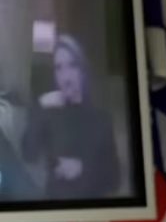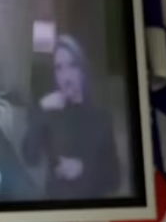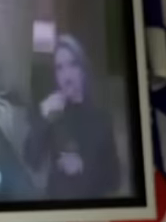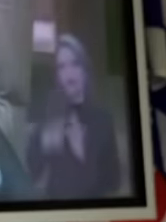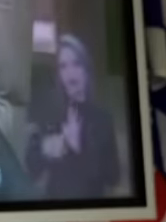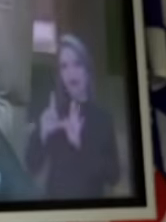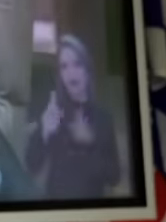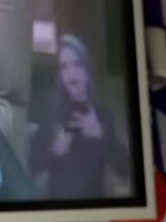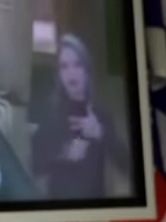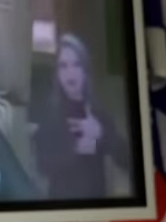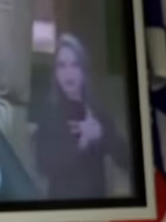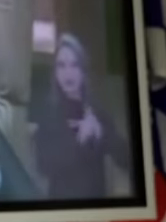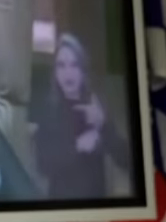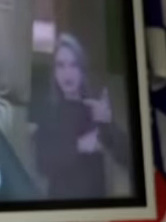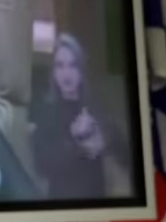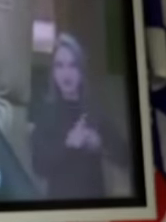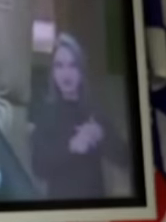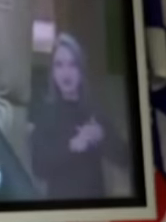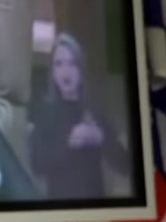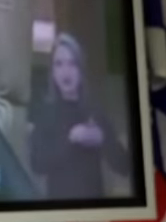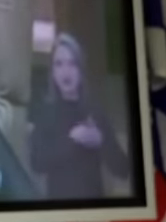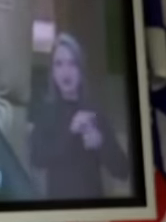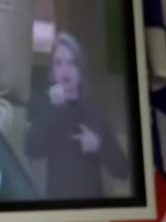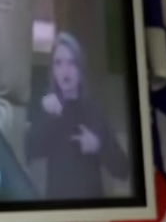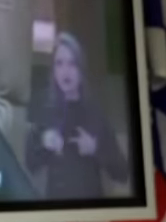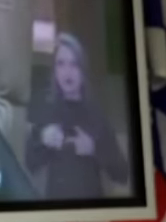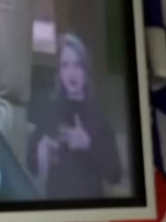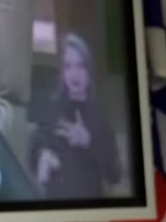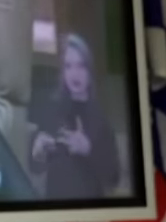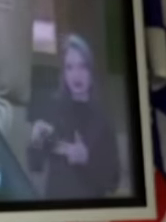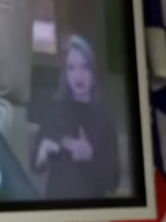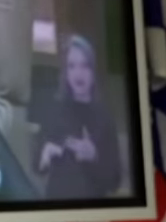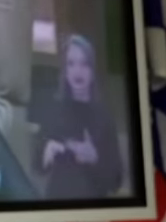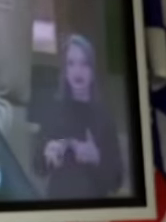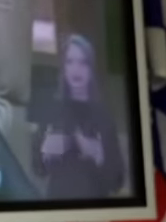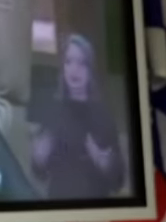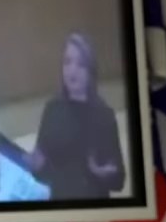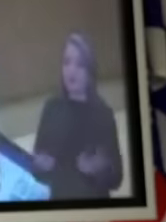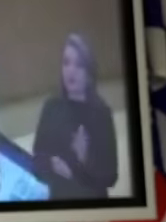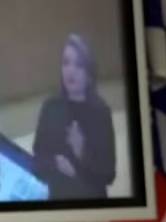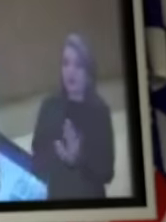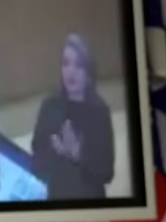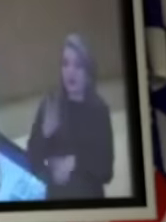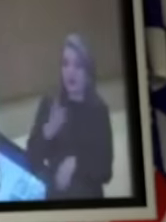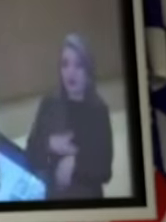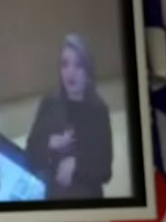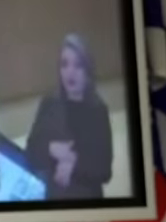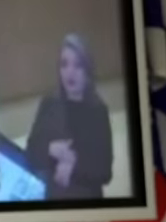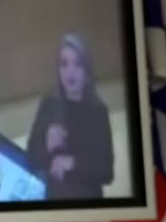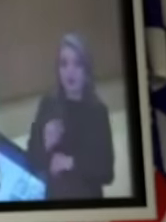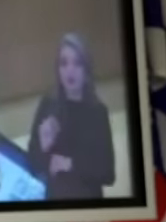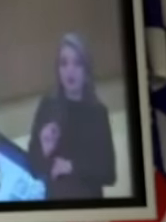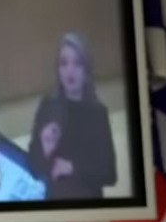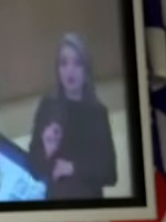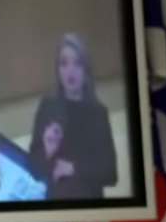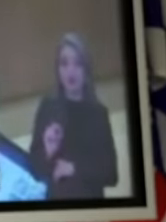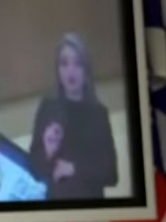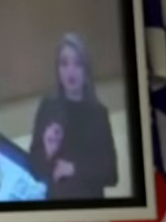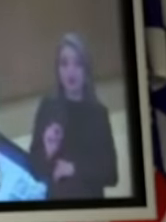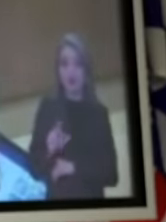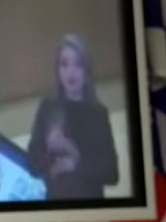residências. Muitas vezes, e a gente sabe disso, as questões vêm parar nessa